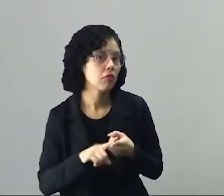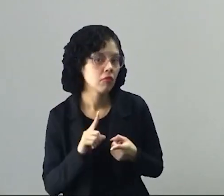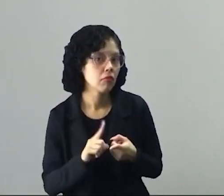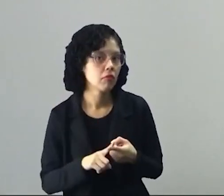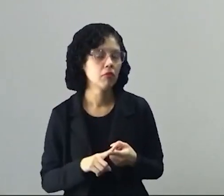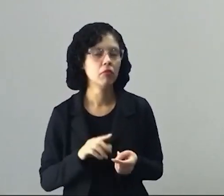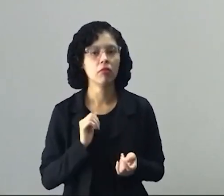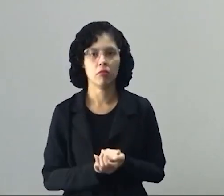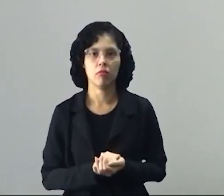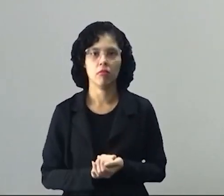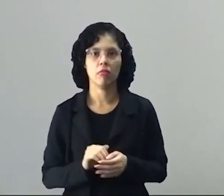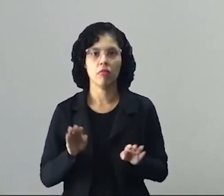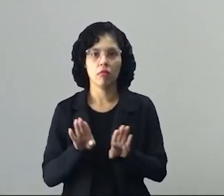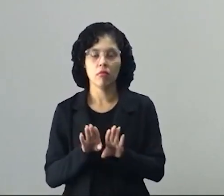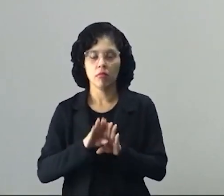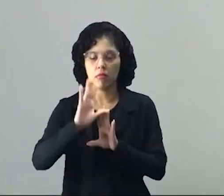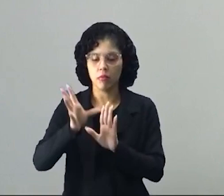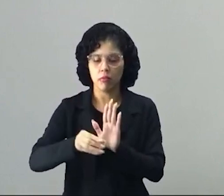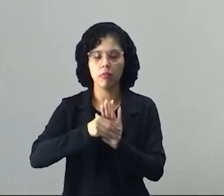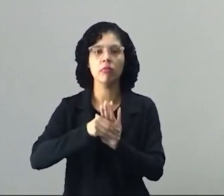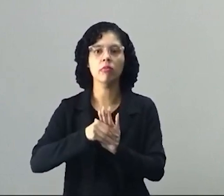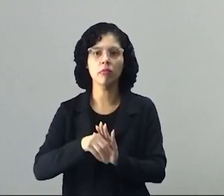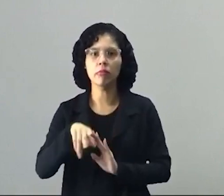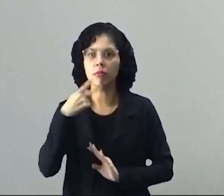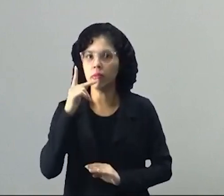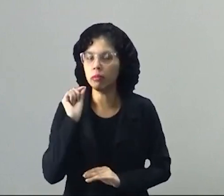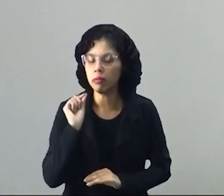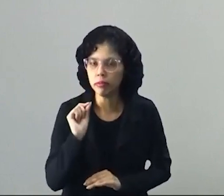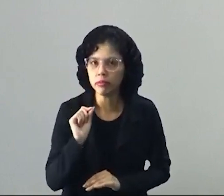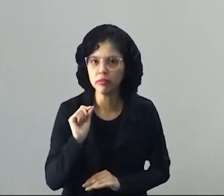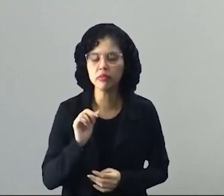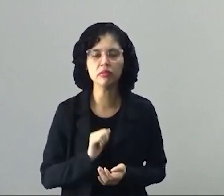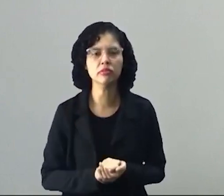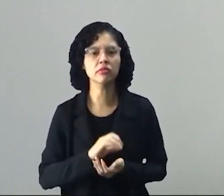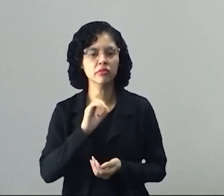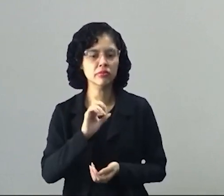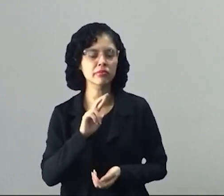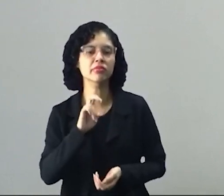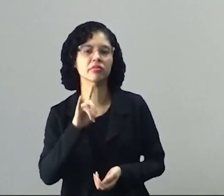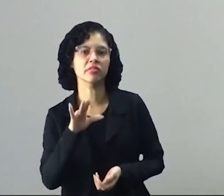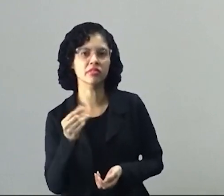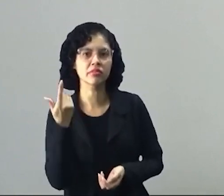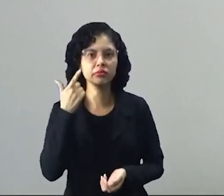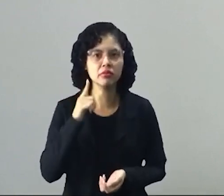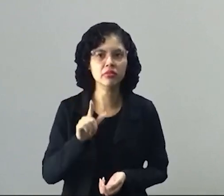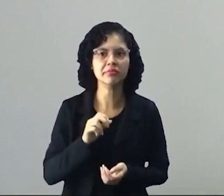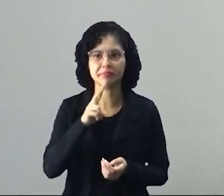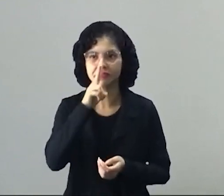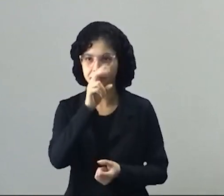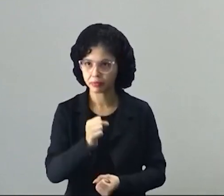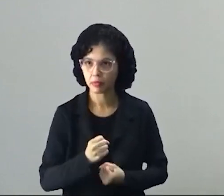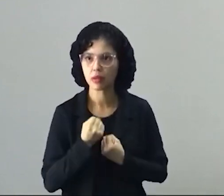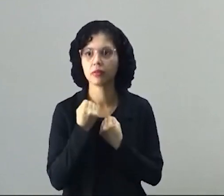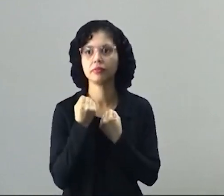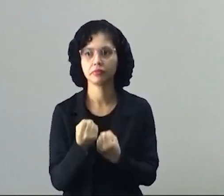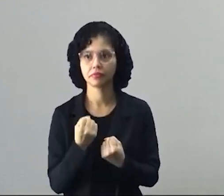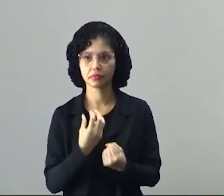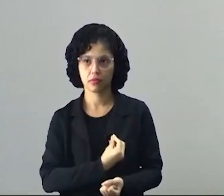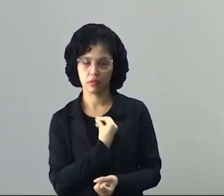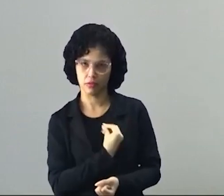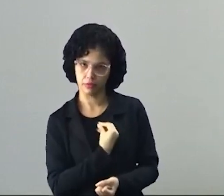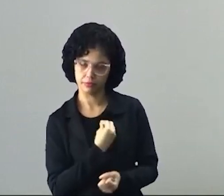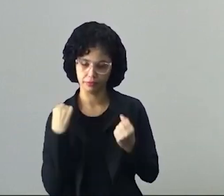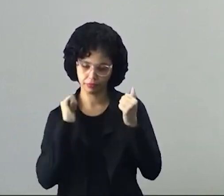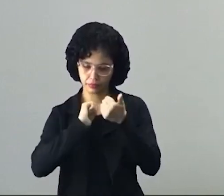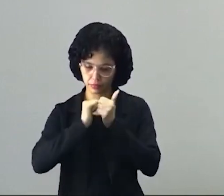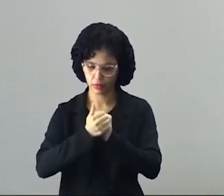a simetria bilateral, ela diz o quê? Que o organismo ele consegue ter um poder de sobrevivência